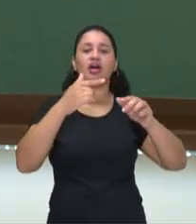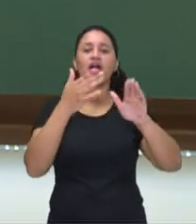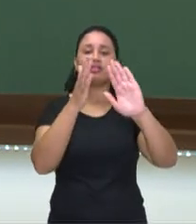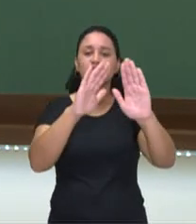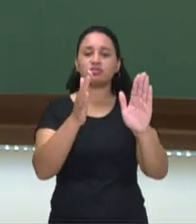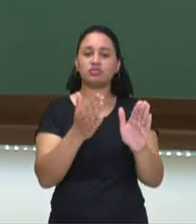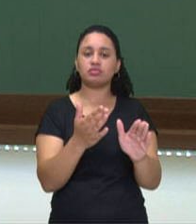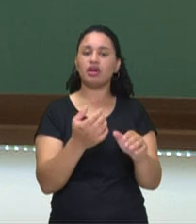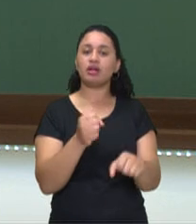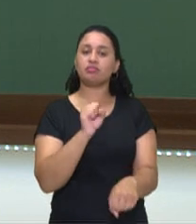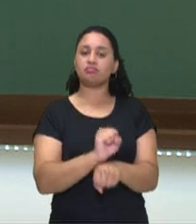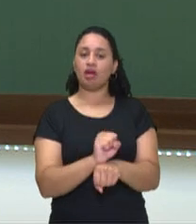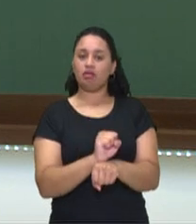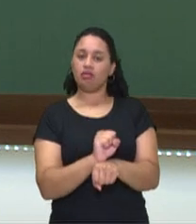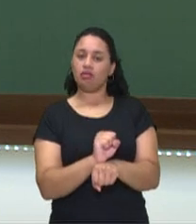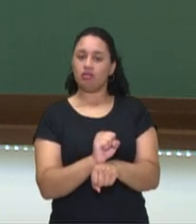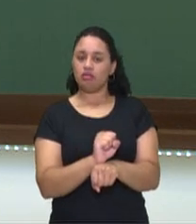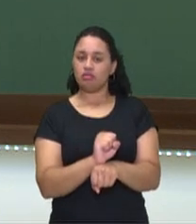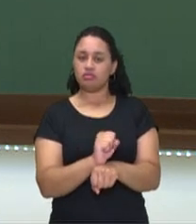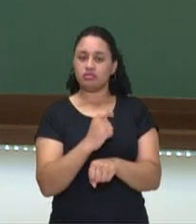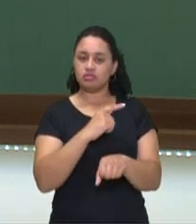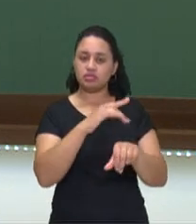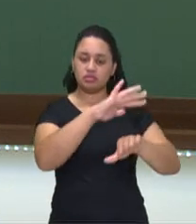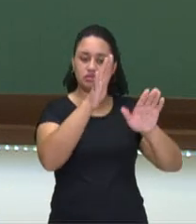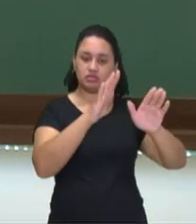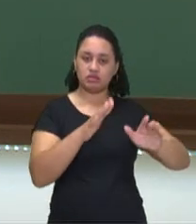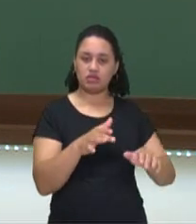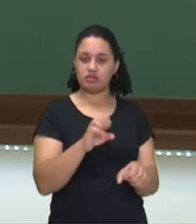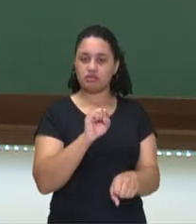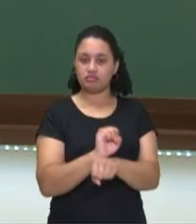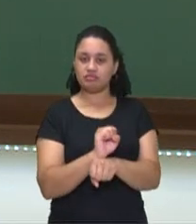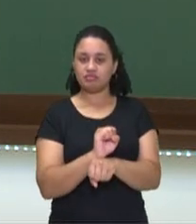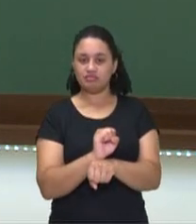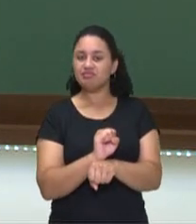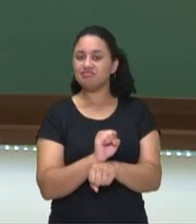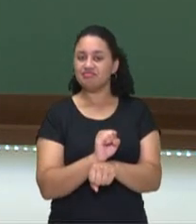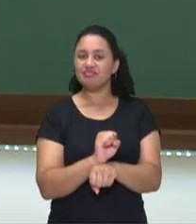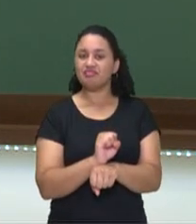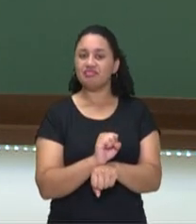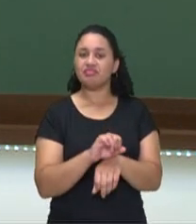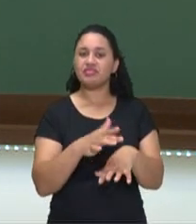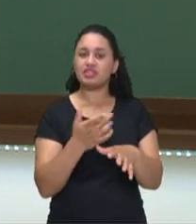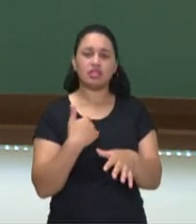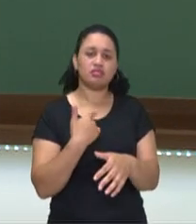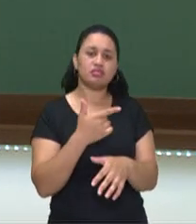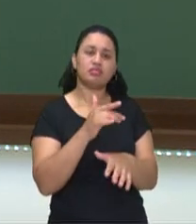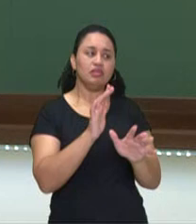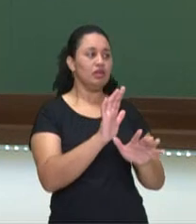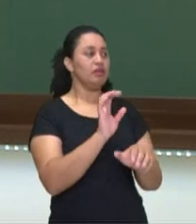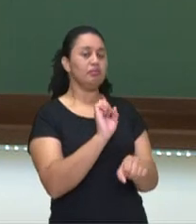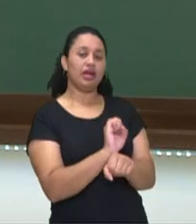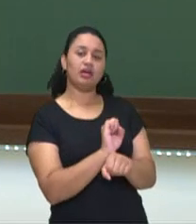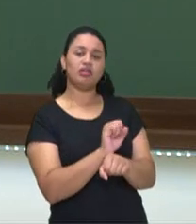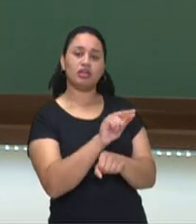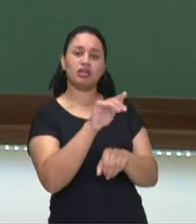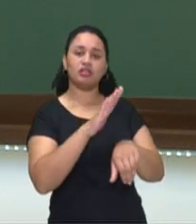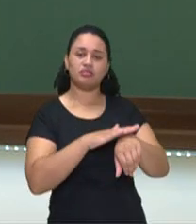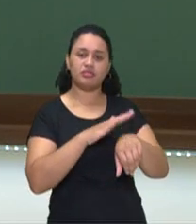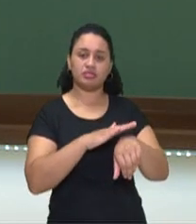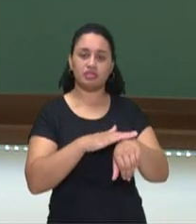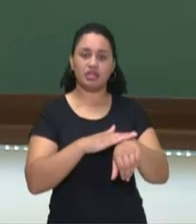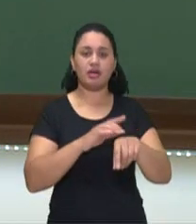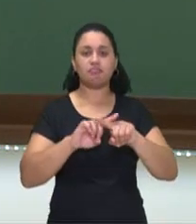eram estáticas, né? Você tinha uma estátua ali parada, você congelou aquele momento.